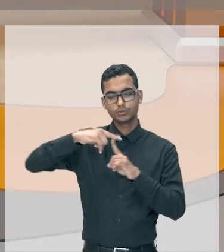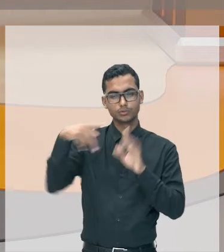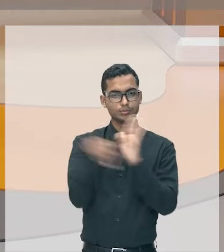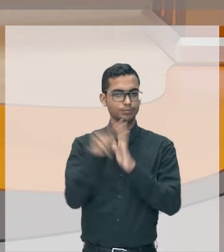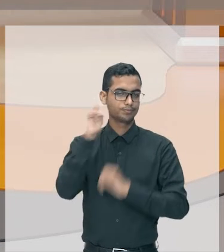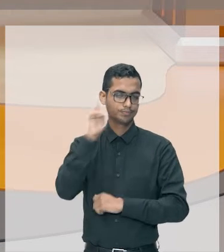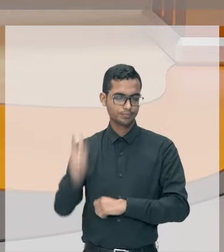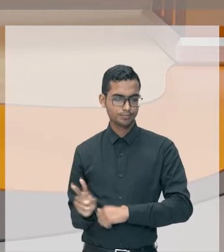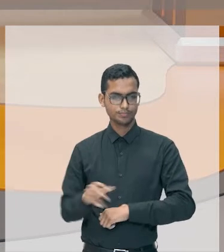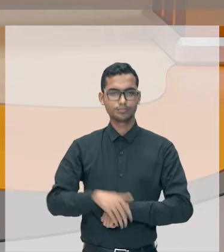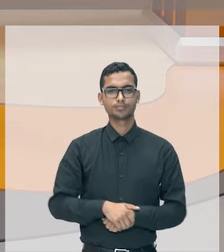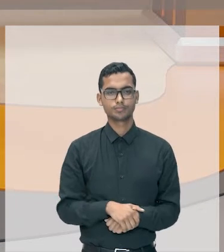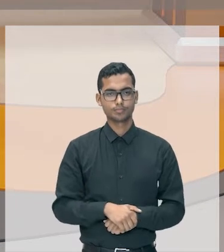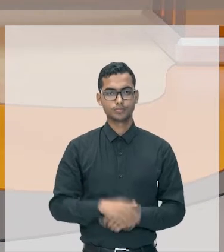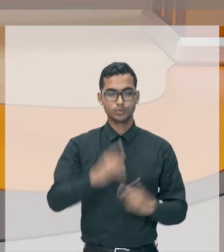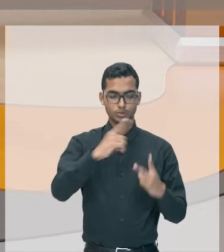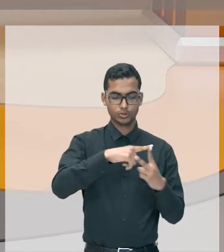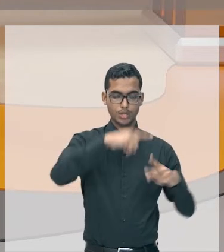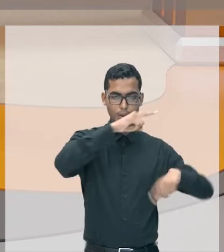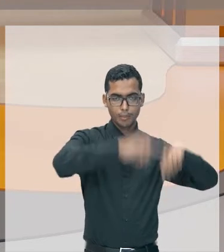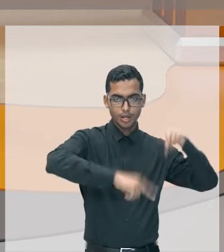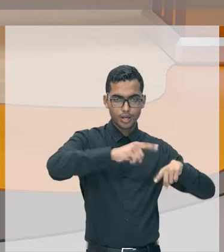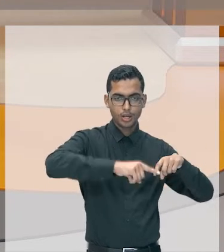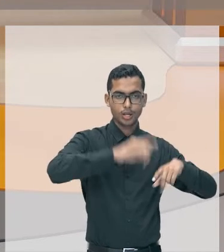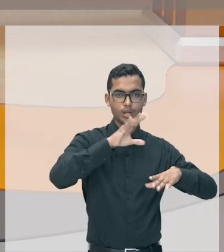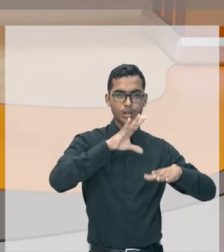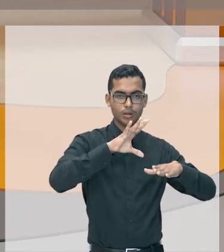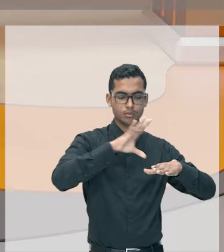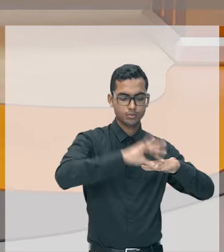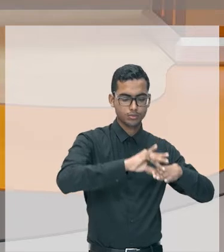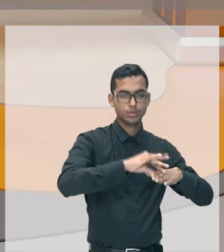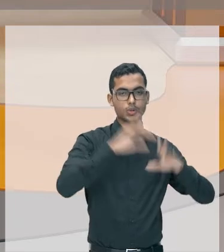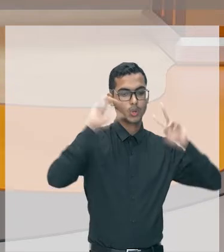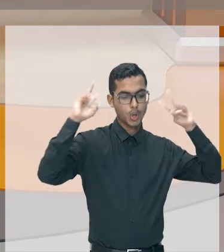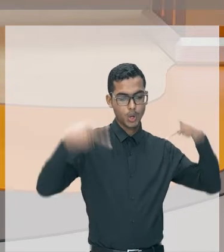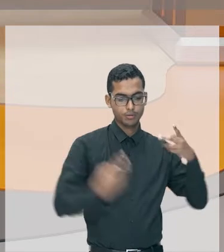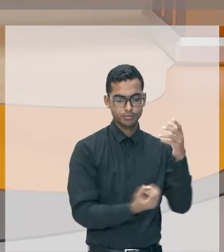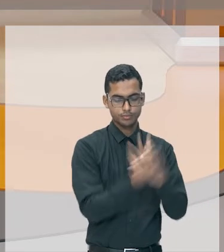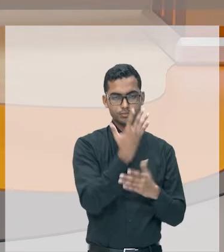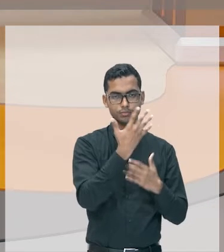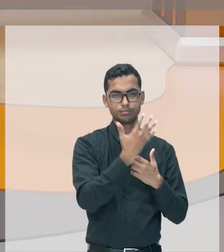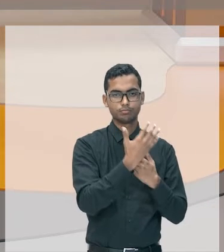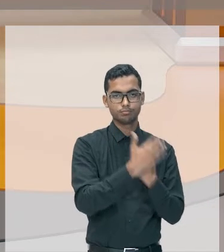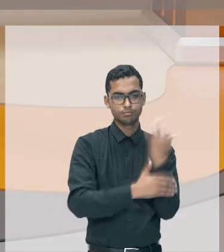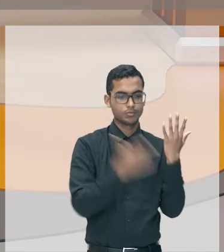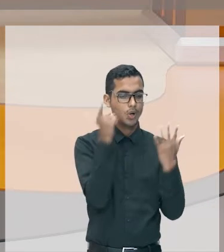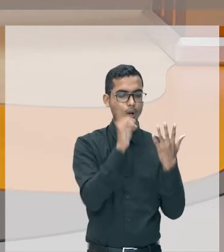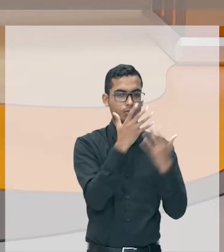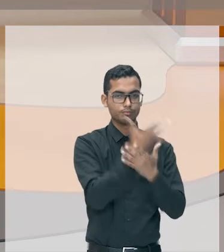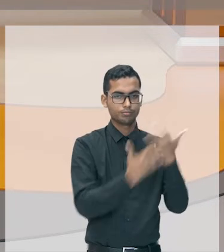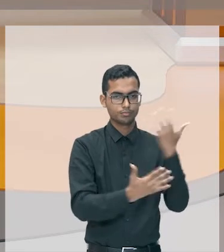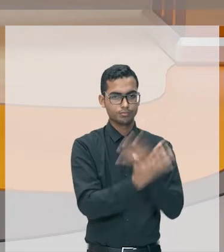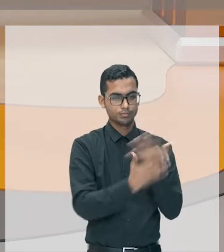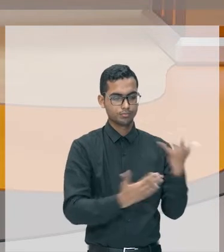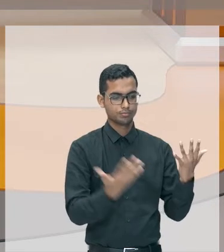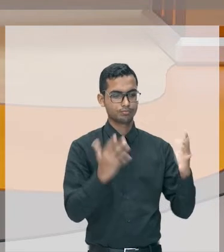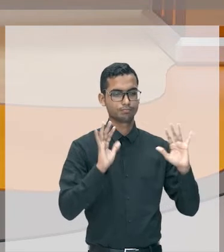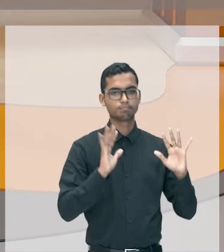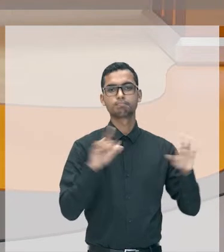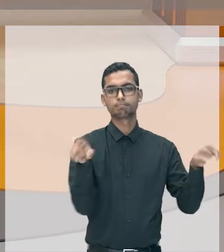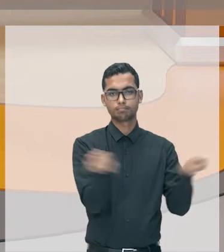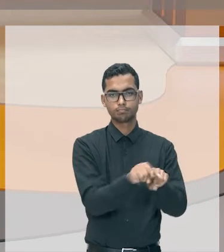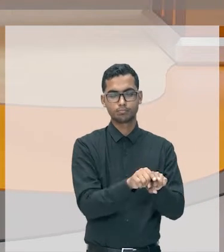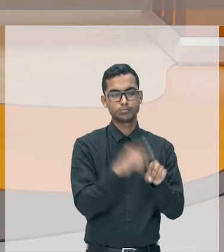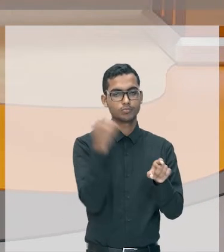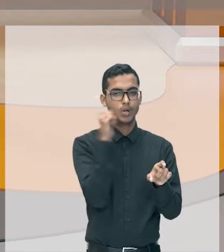históricas. As materiais, que são aquelas em que o homem produz, em que o homem mexe, faz, fabrica, que ele